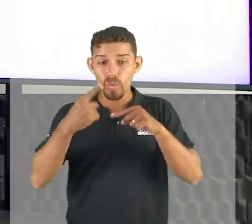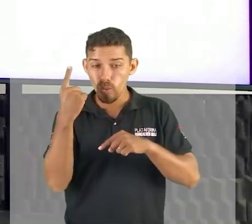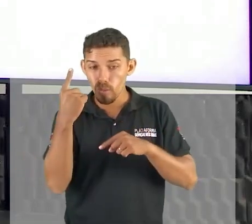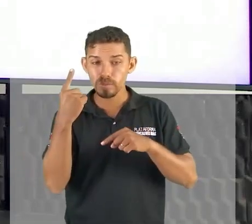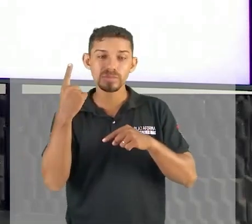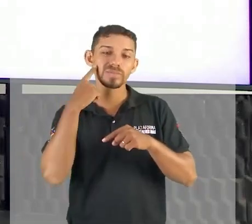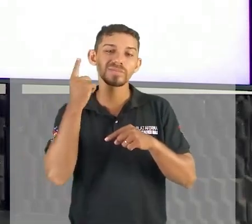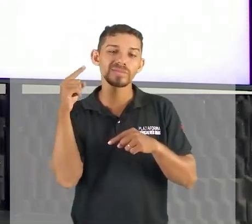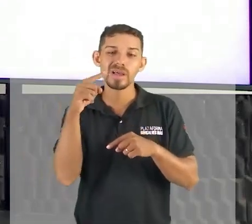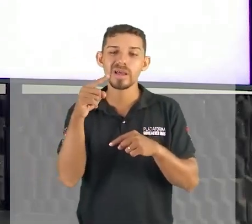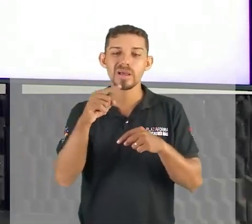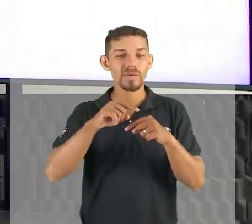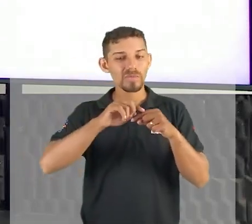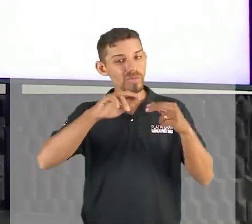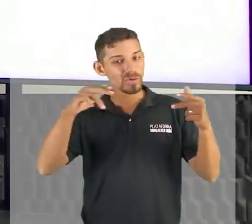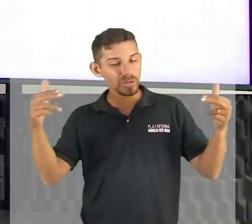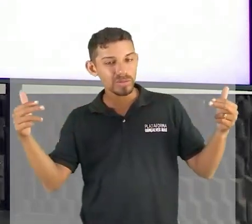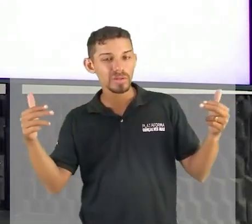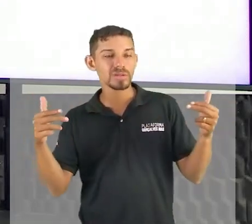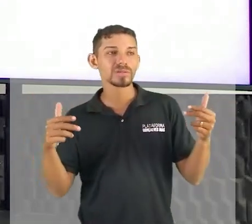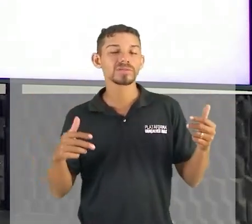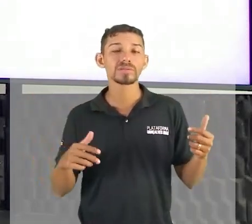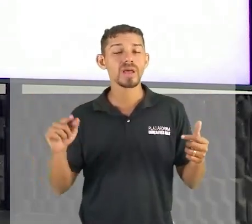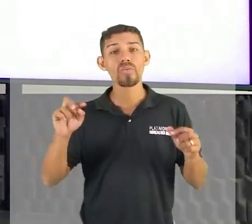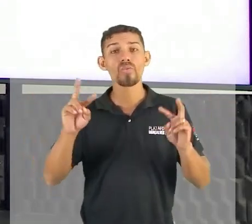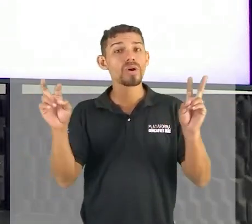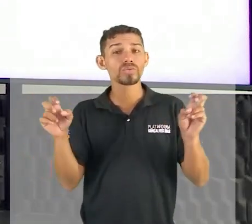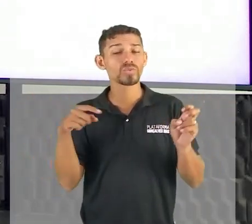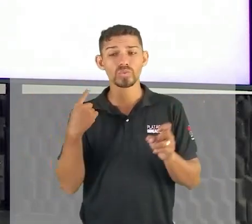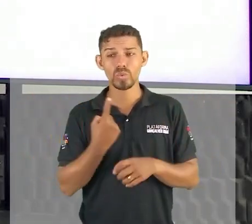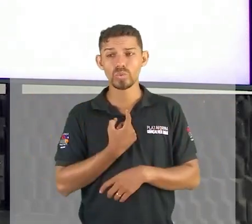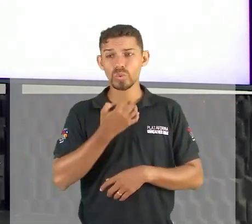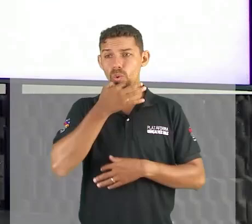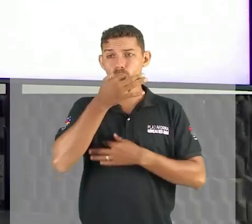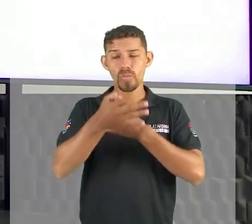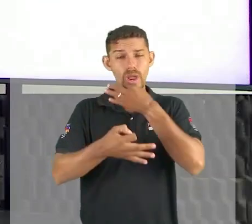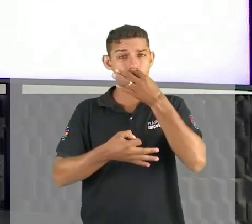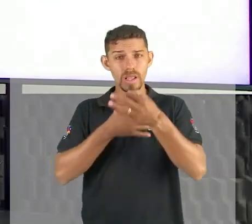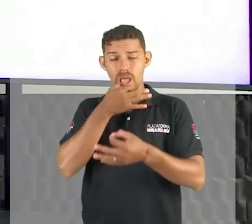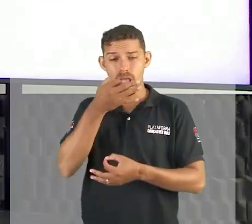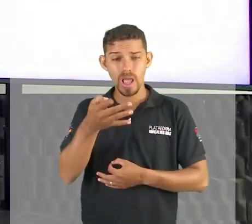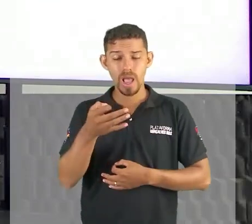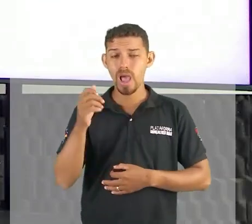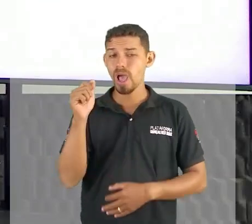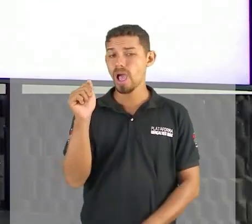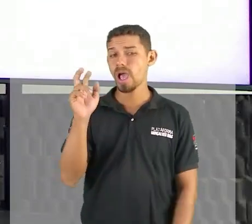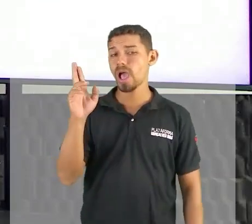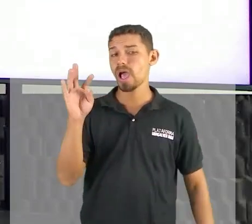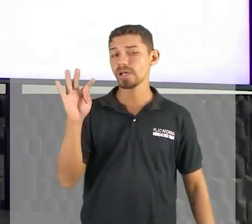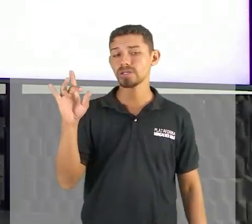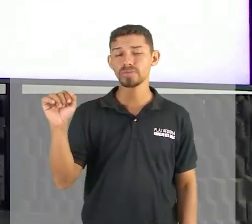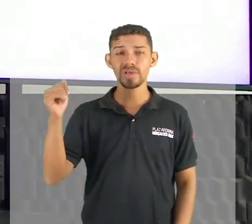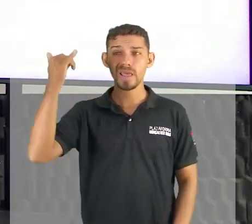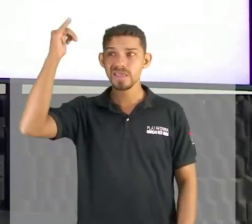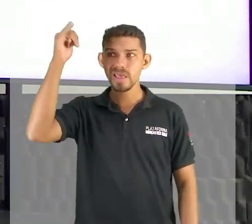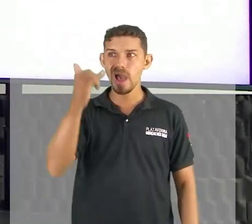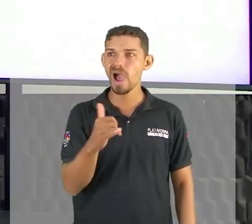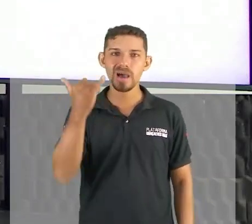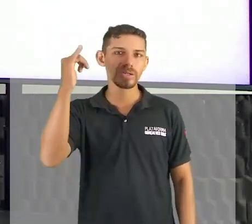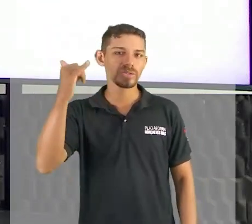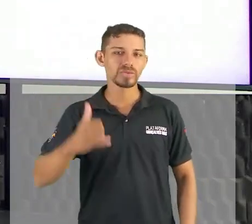elétrica de tomadas múltiplas isso daqui é uma assunto que nós comentamos em descargas da atmosfera em raios